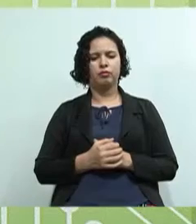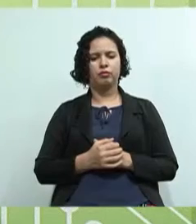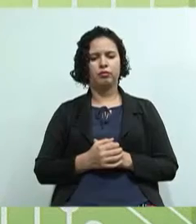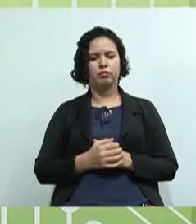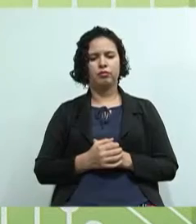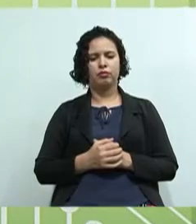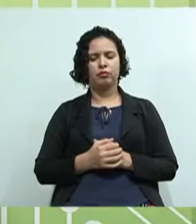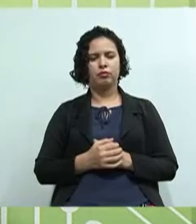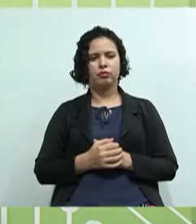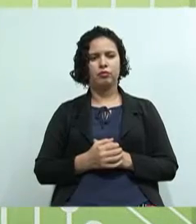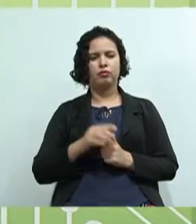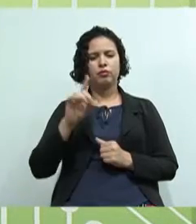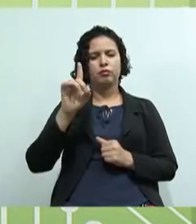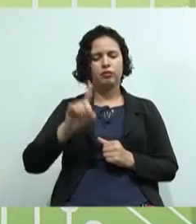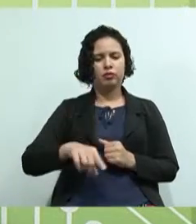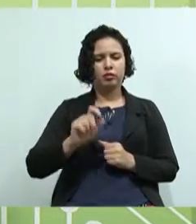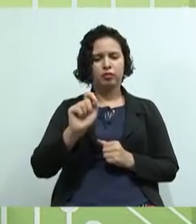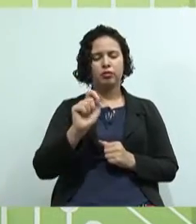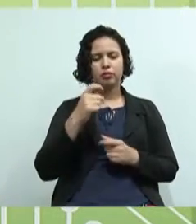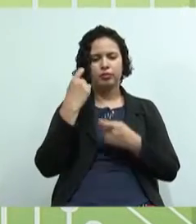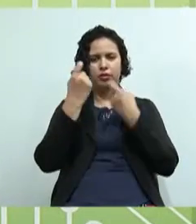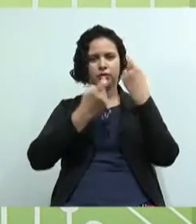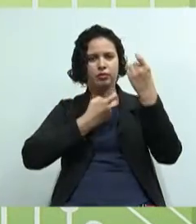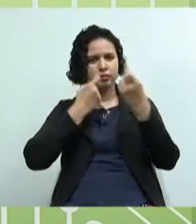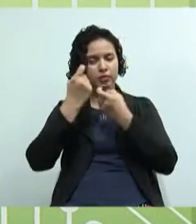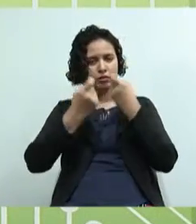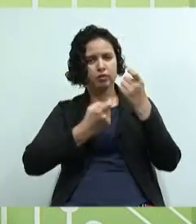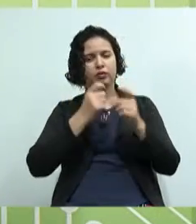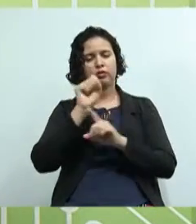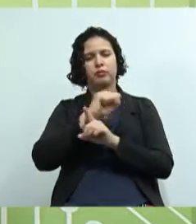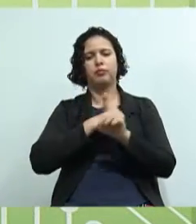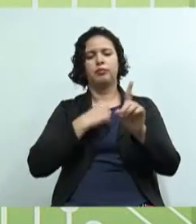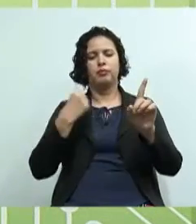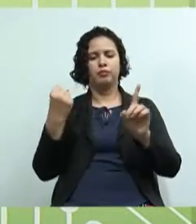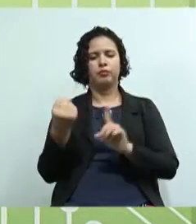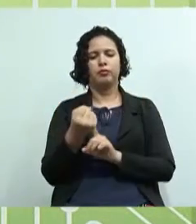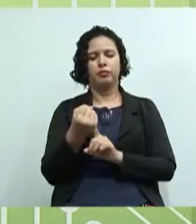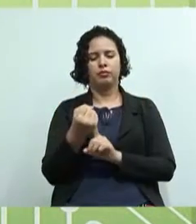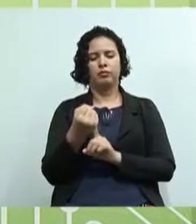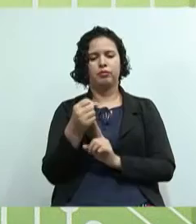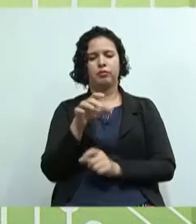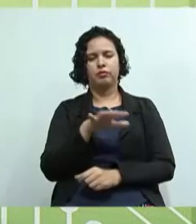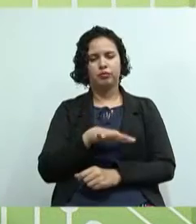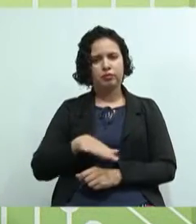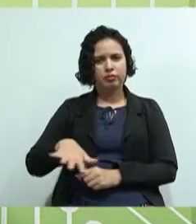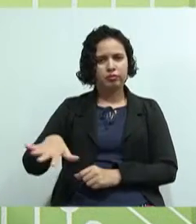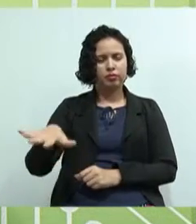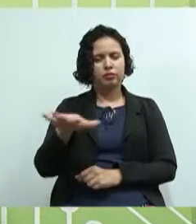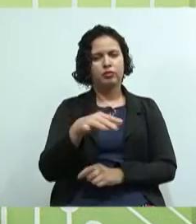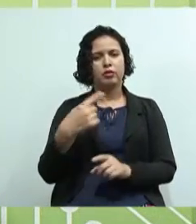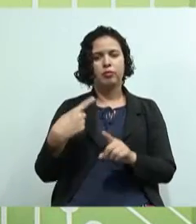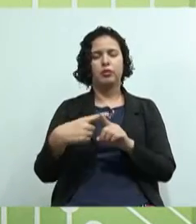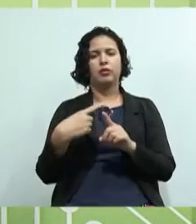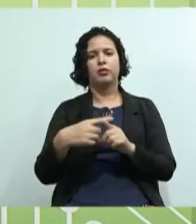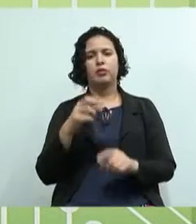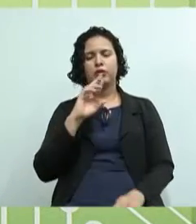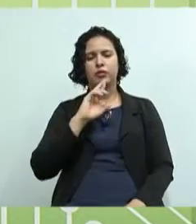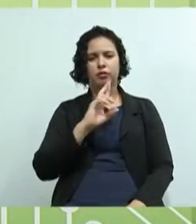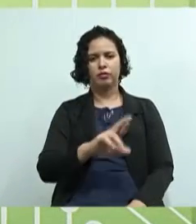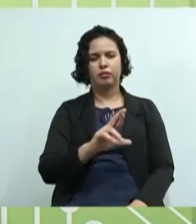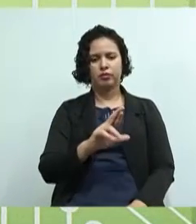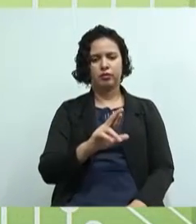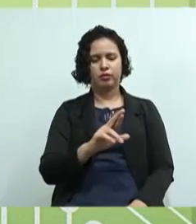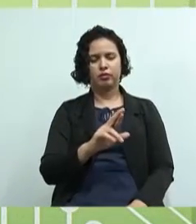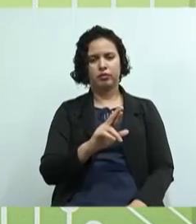professor, o estar preocupado com a sociedade como um todo, com o ambiente, com o meio ambiente, porque os resultados que nós